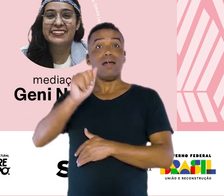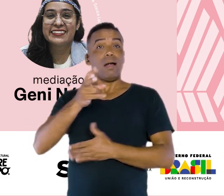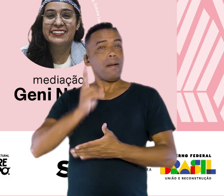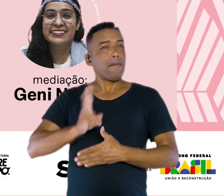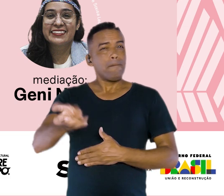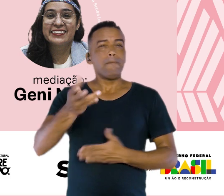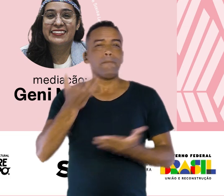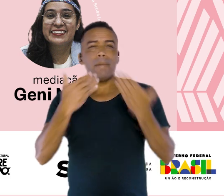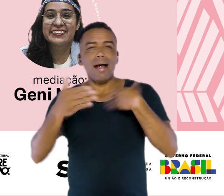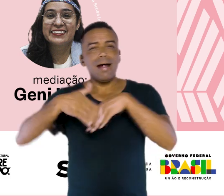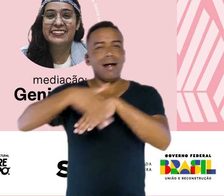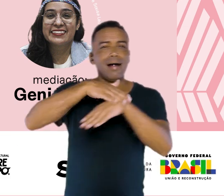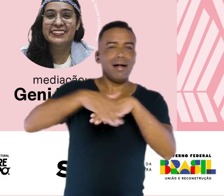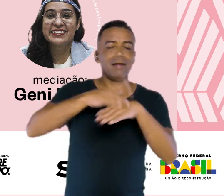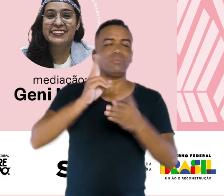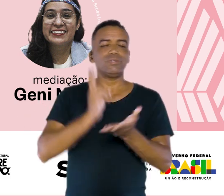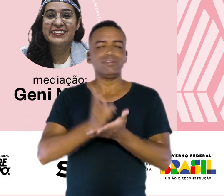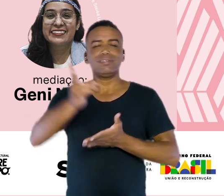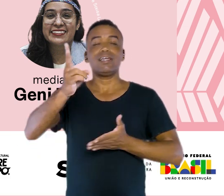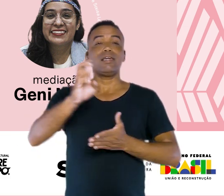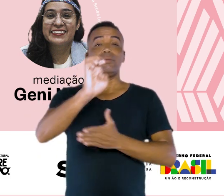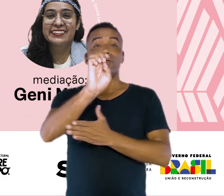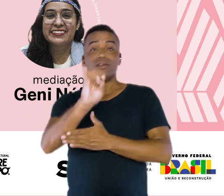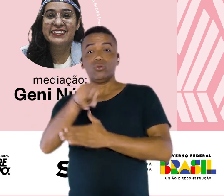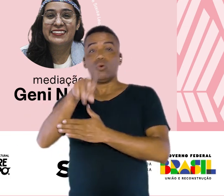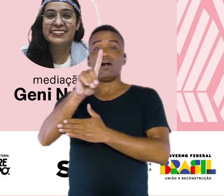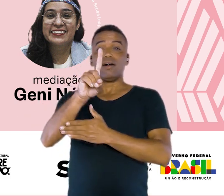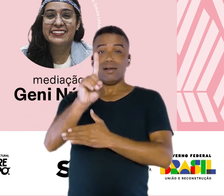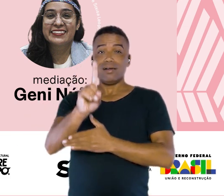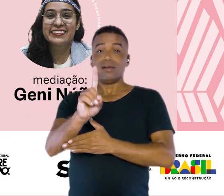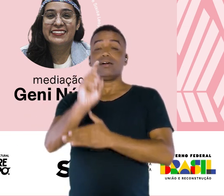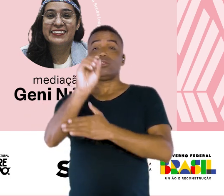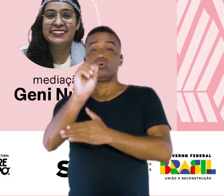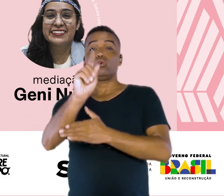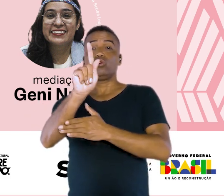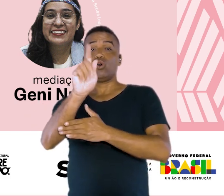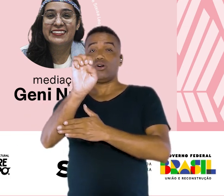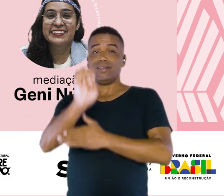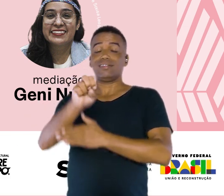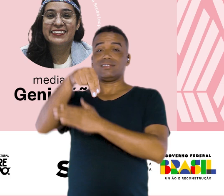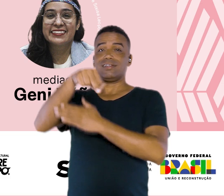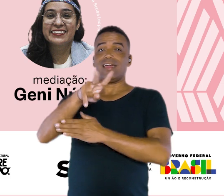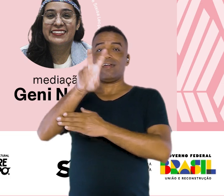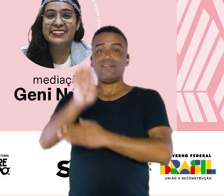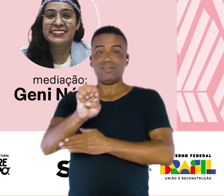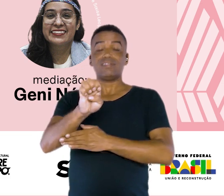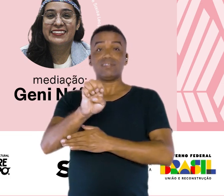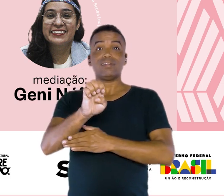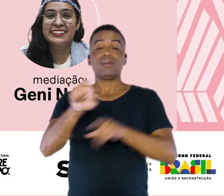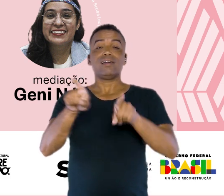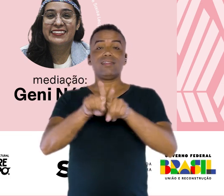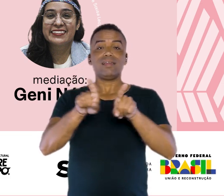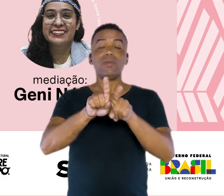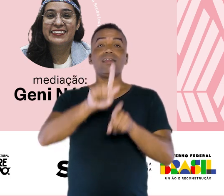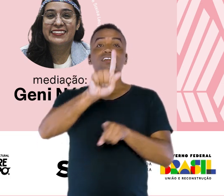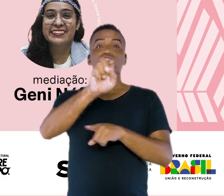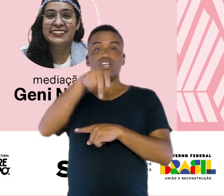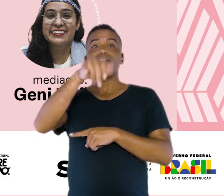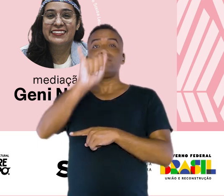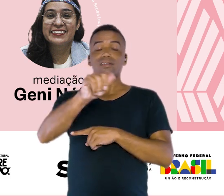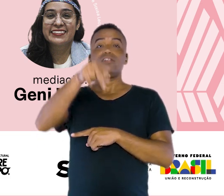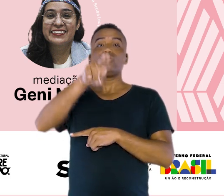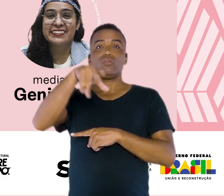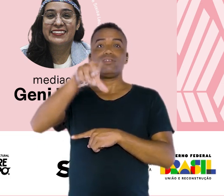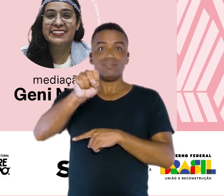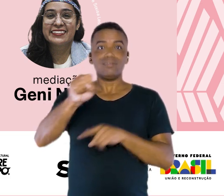um Papo, com as participações de Franci Paniua, Eduardo Góes Neves, mediação de Geni Nunes. Os encontros do Sempre um